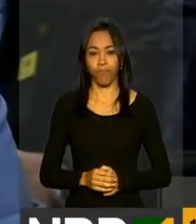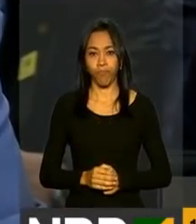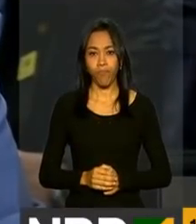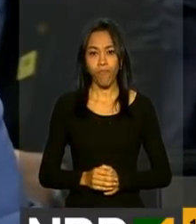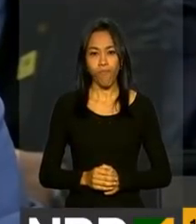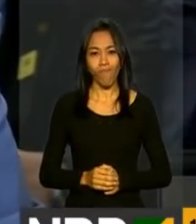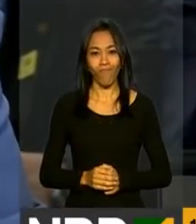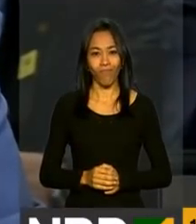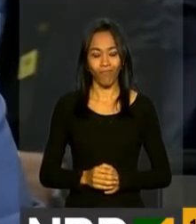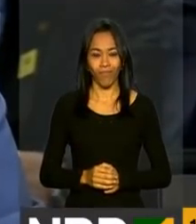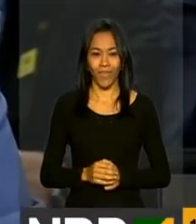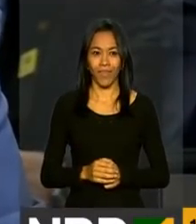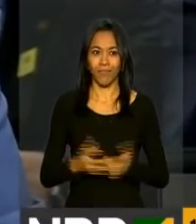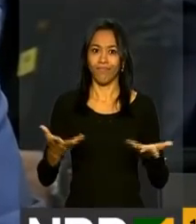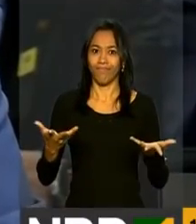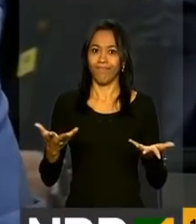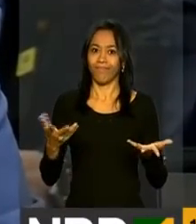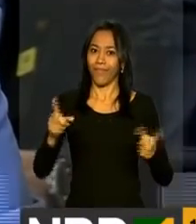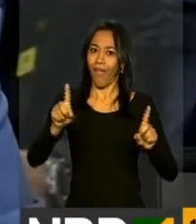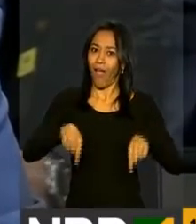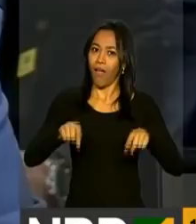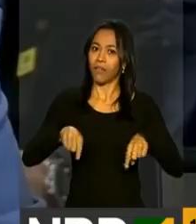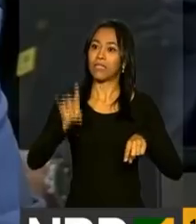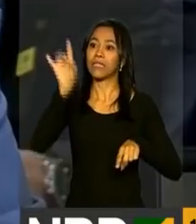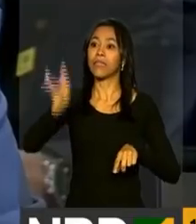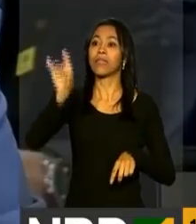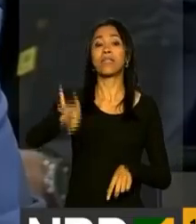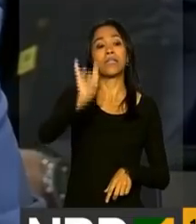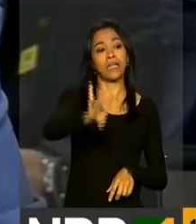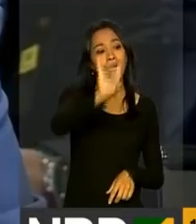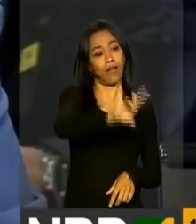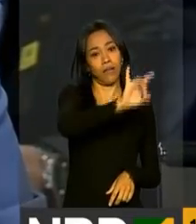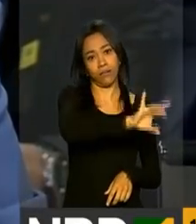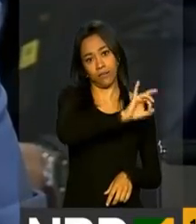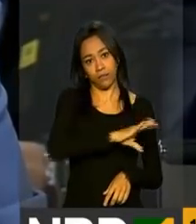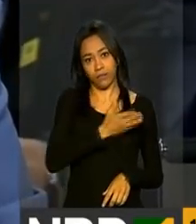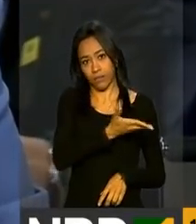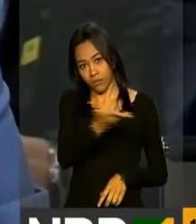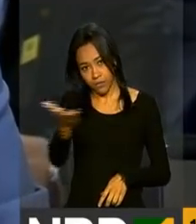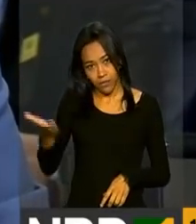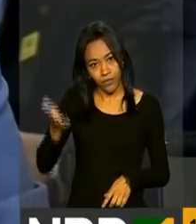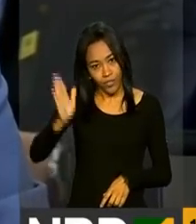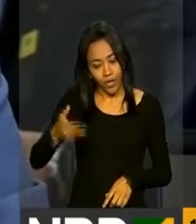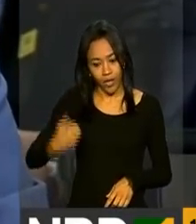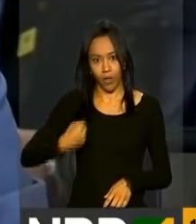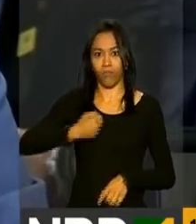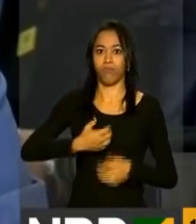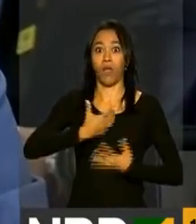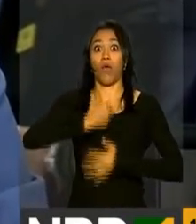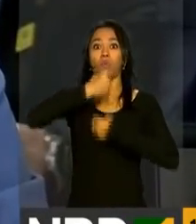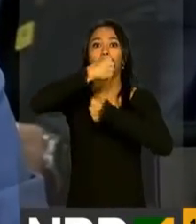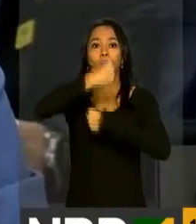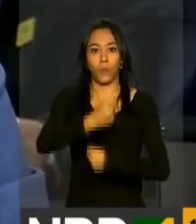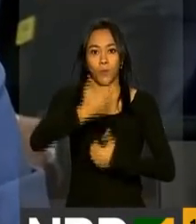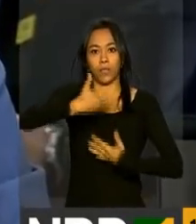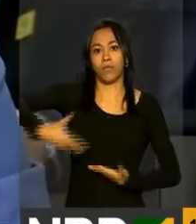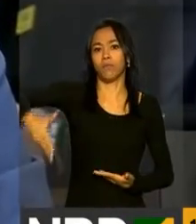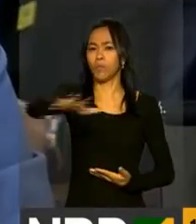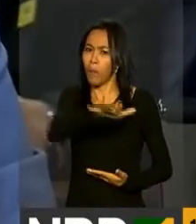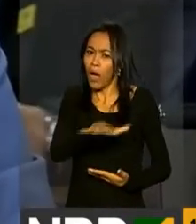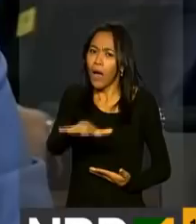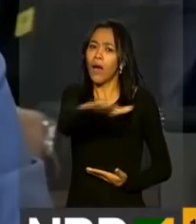muito alegre civicamente que aqui cada um é já é a autoridade em algum setor